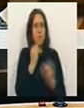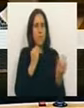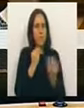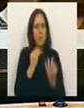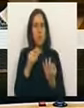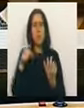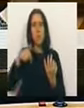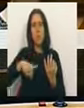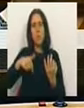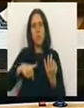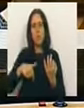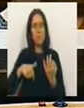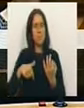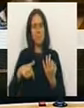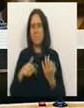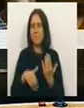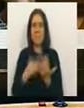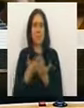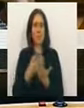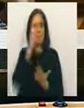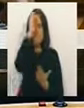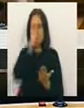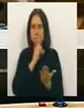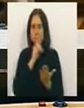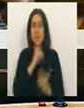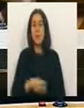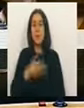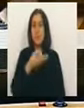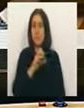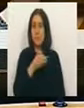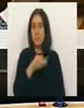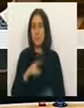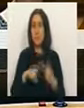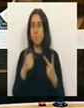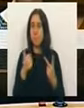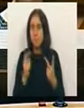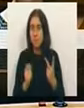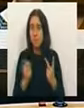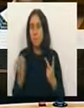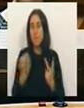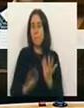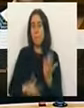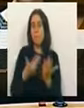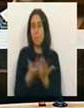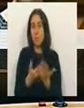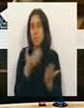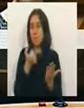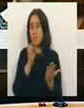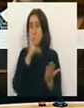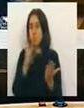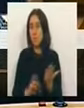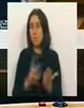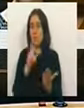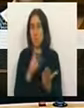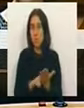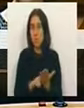apresentou hoje uma proposta o pcp eo bloco de esquerda que aprovaram a proposta dos 560 do